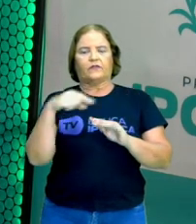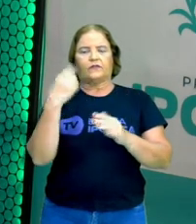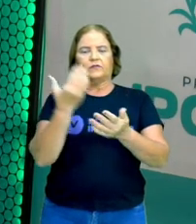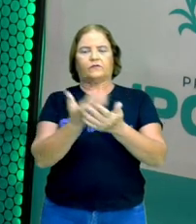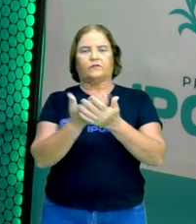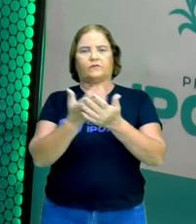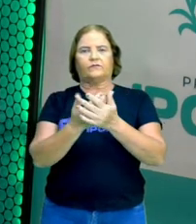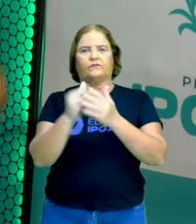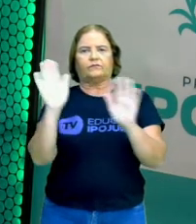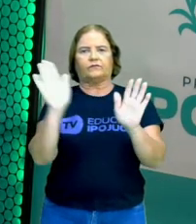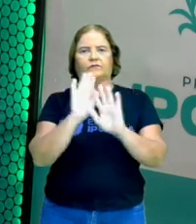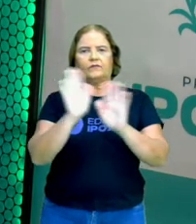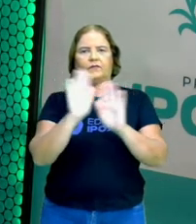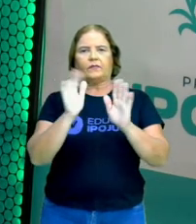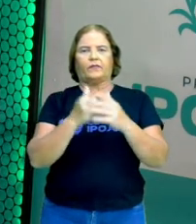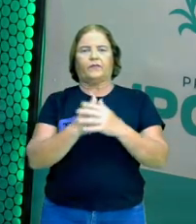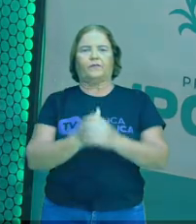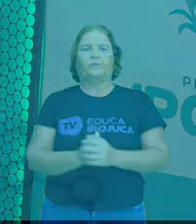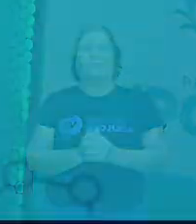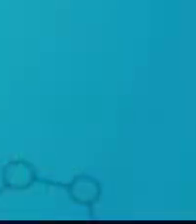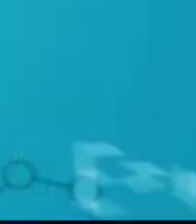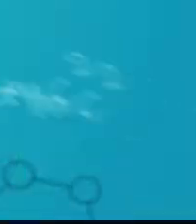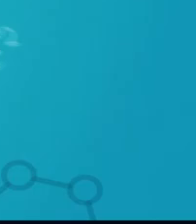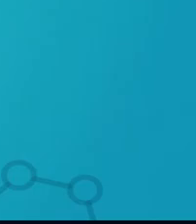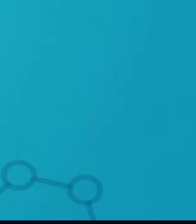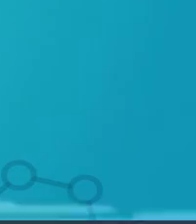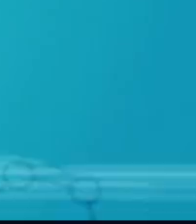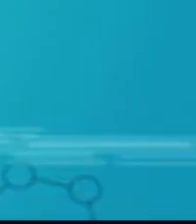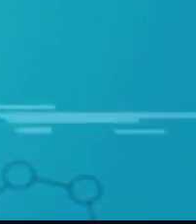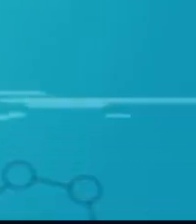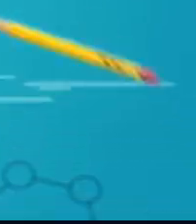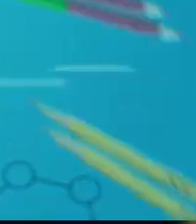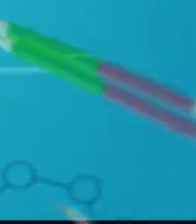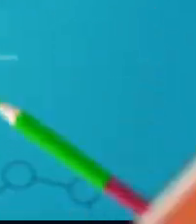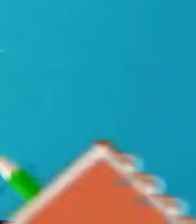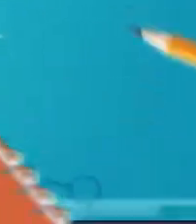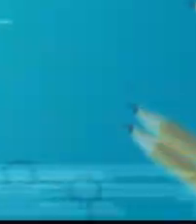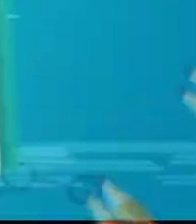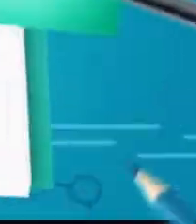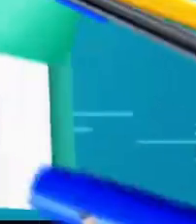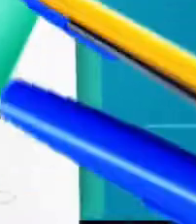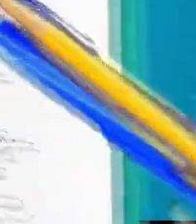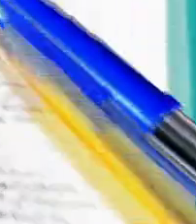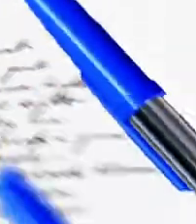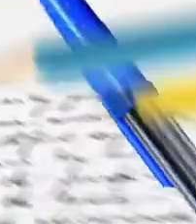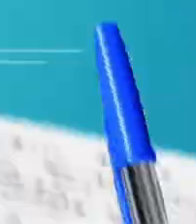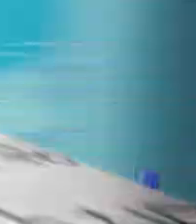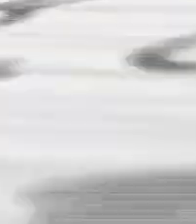próxima aula. Tchau!